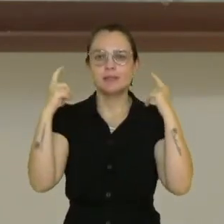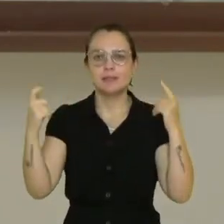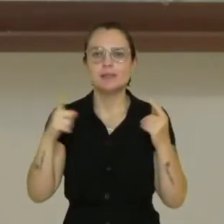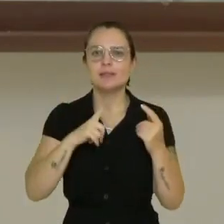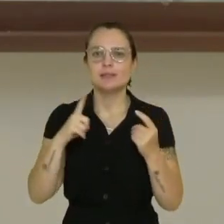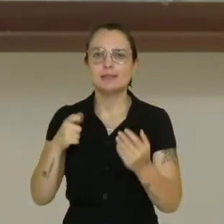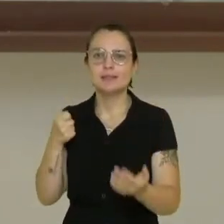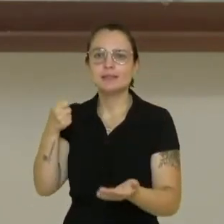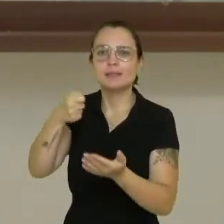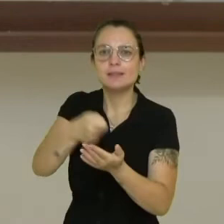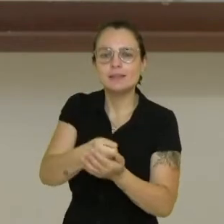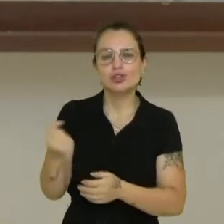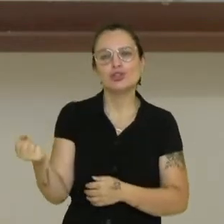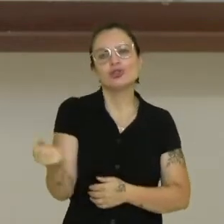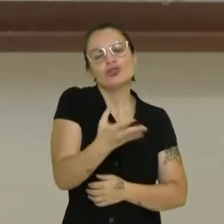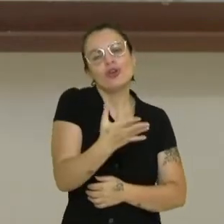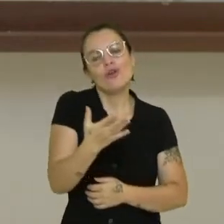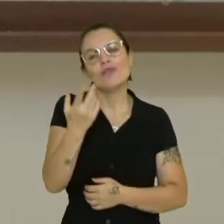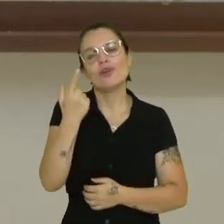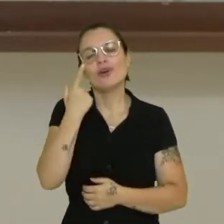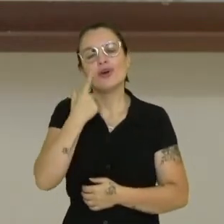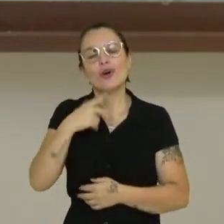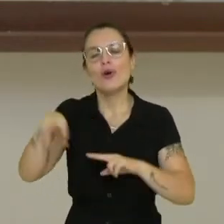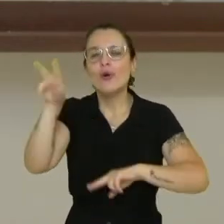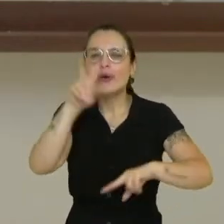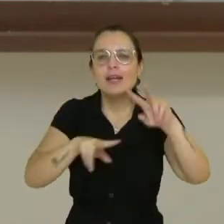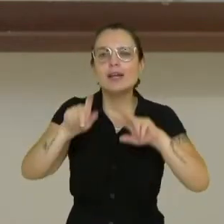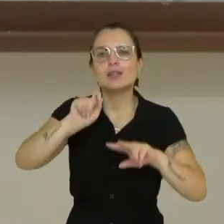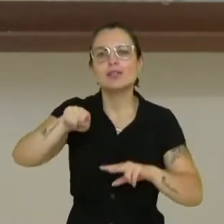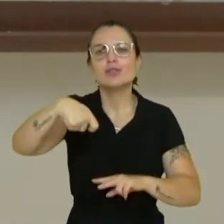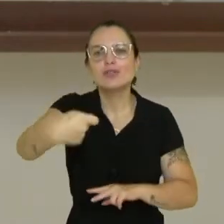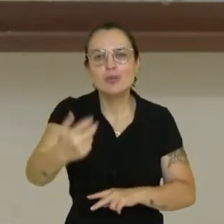um novo olhar sobre a cultura musical.